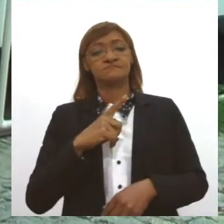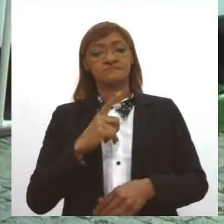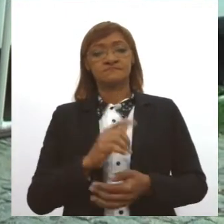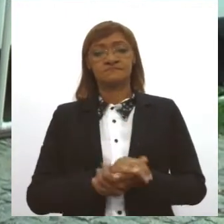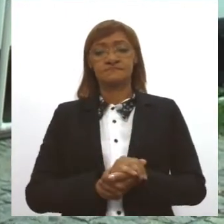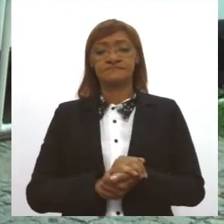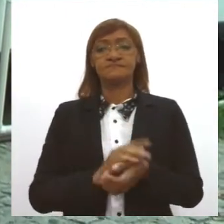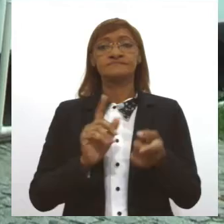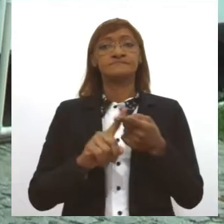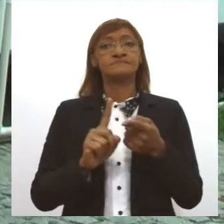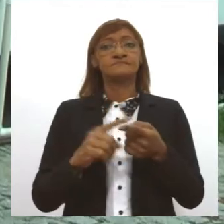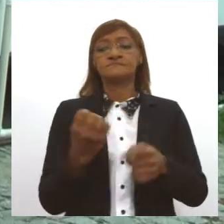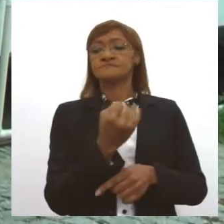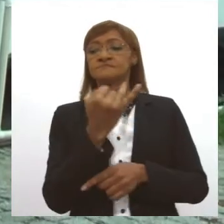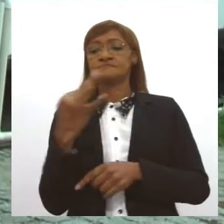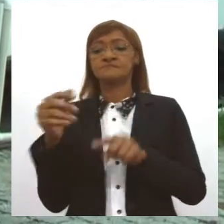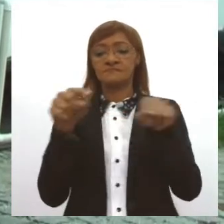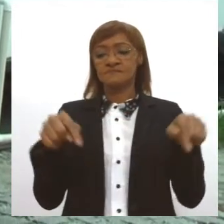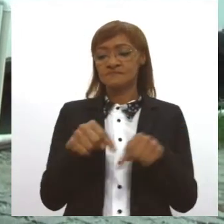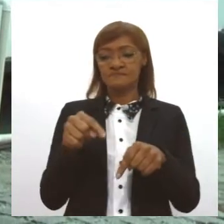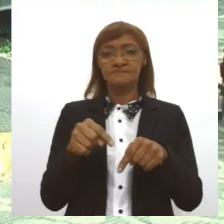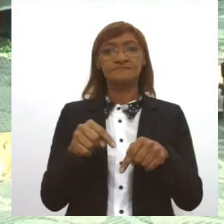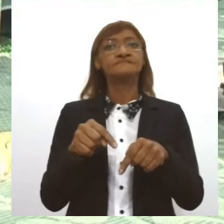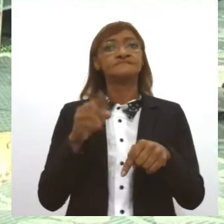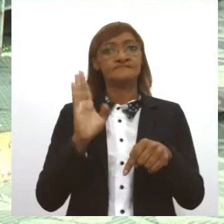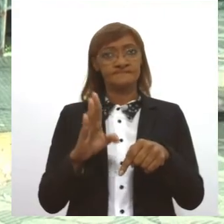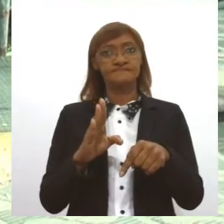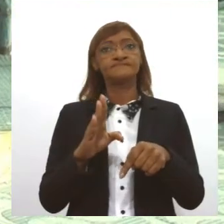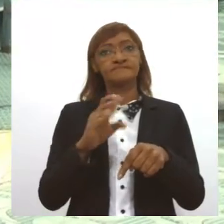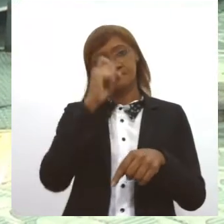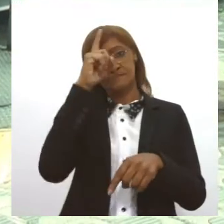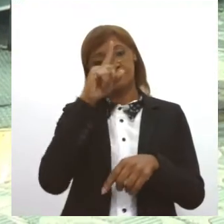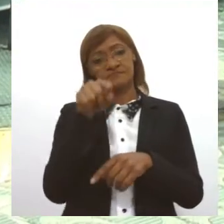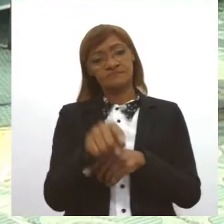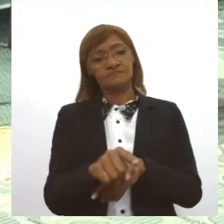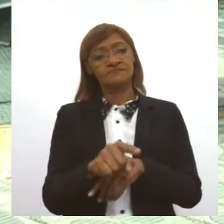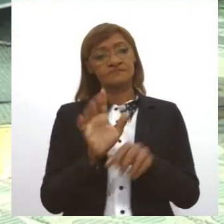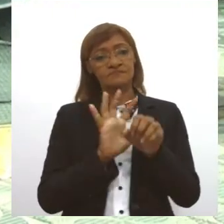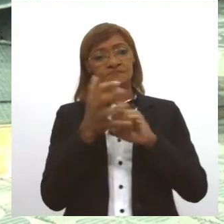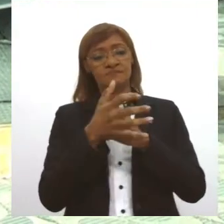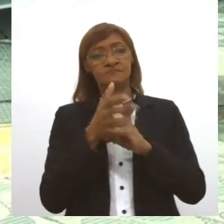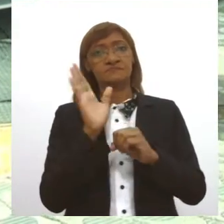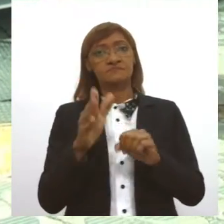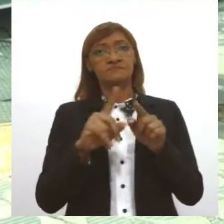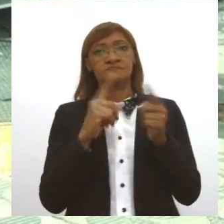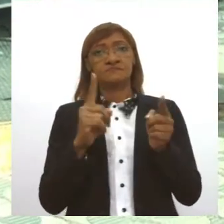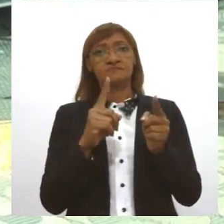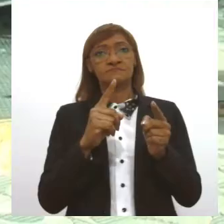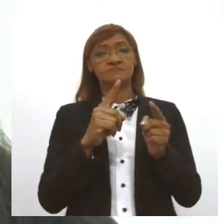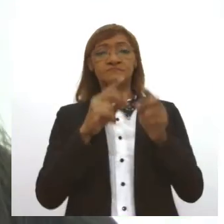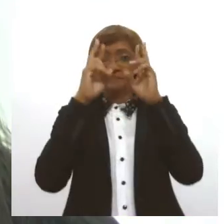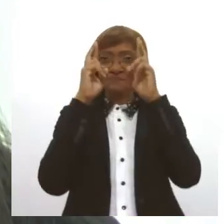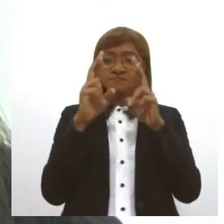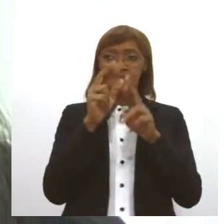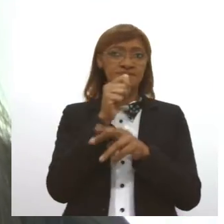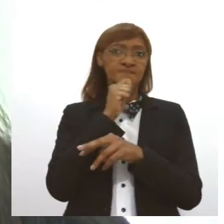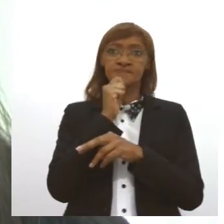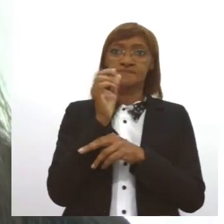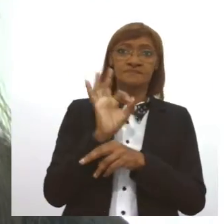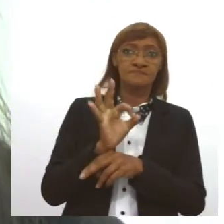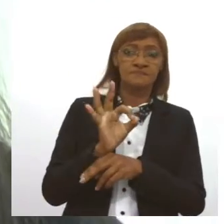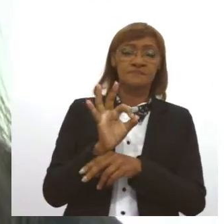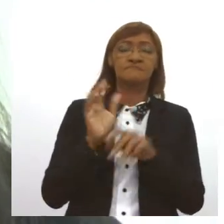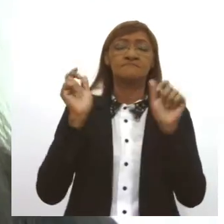leitos para pacientes com a Covid-19, Suiane lembra que não respeitar as recomendações pode